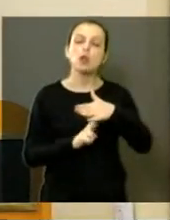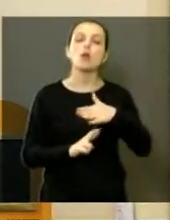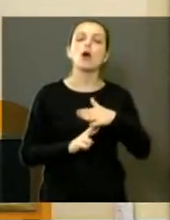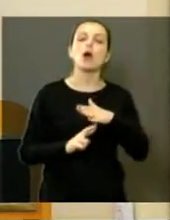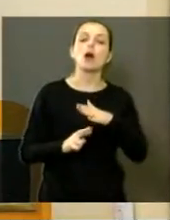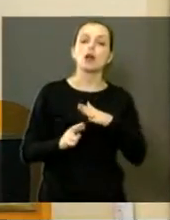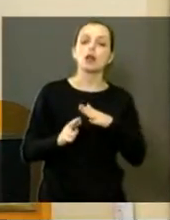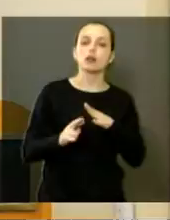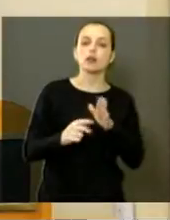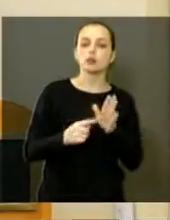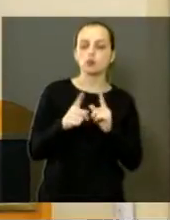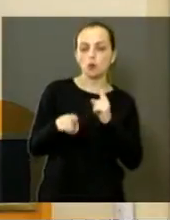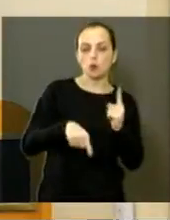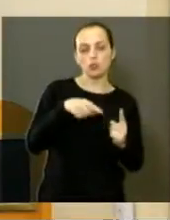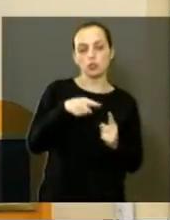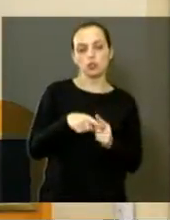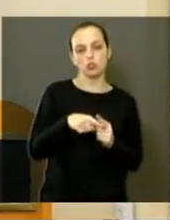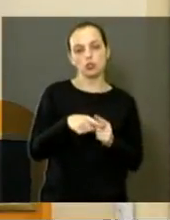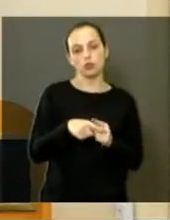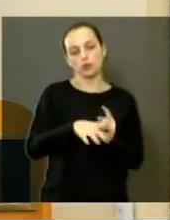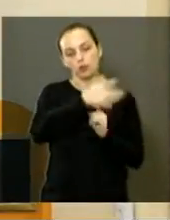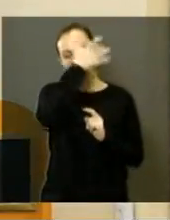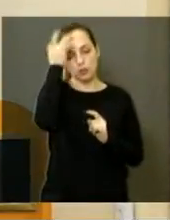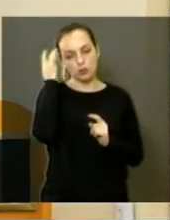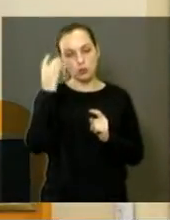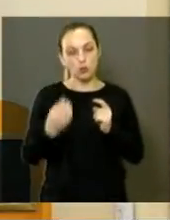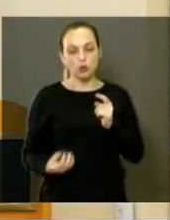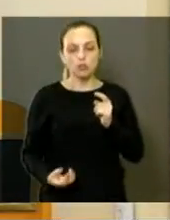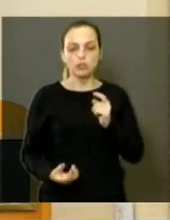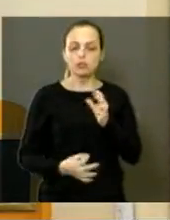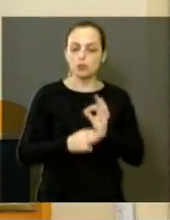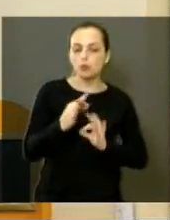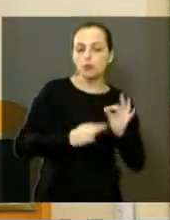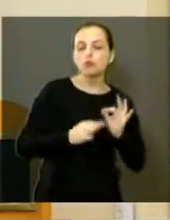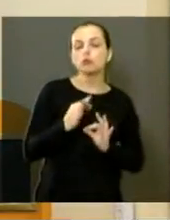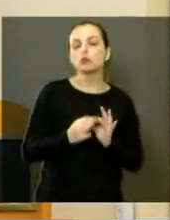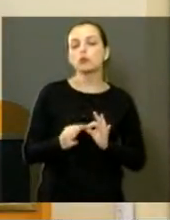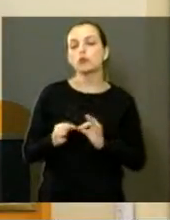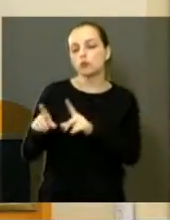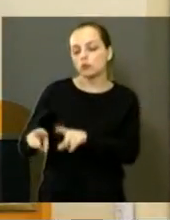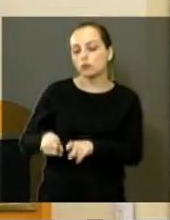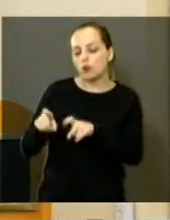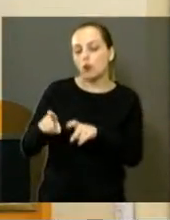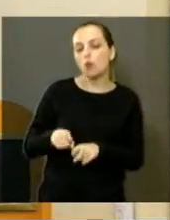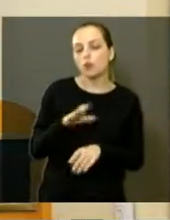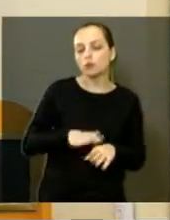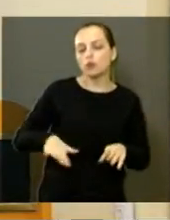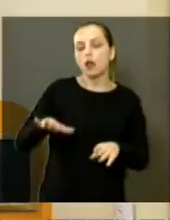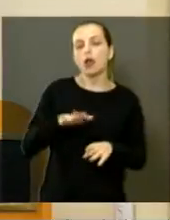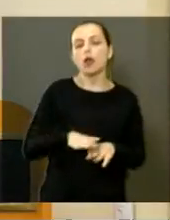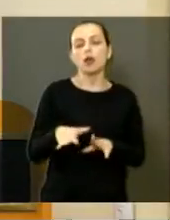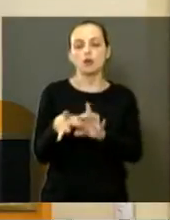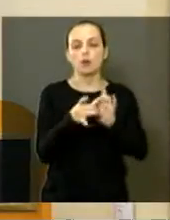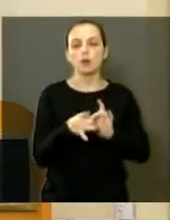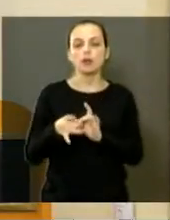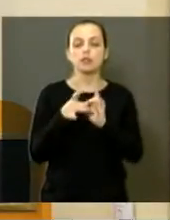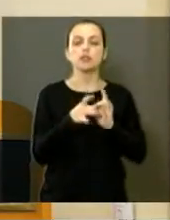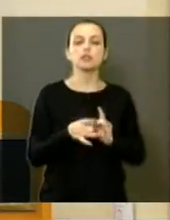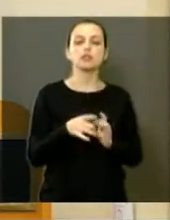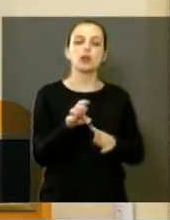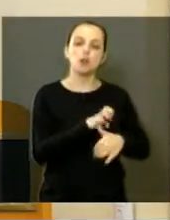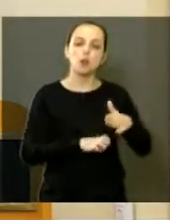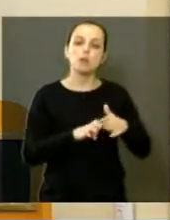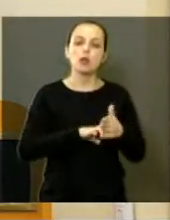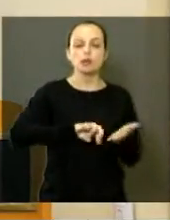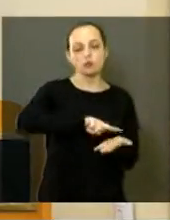os produtores rurais dos assentamentos, né? Então, é uma parceria com o ITESP, né, com o SEBRAE. Esse